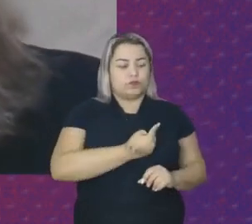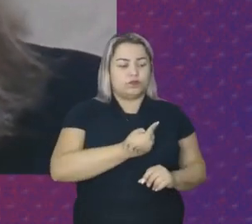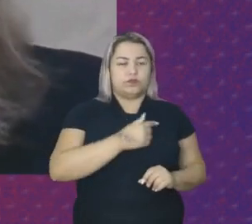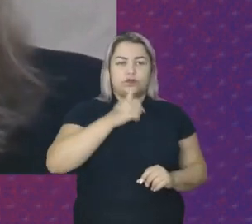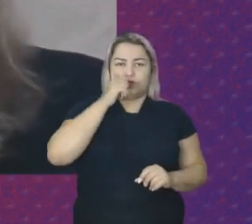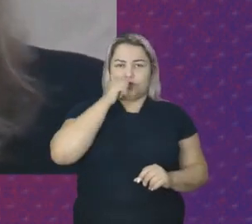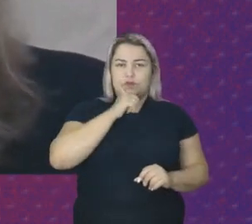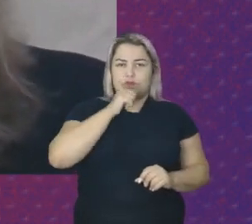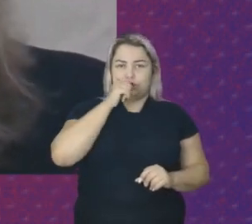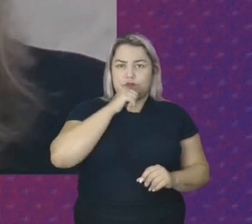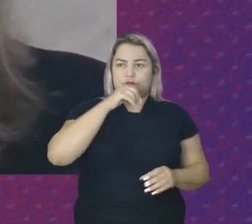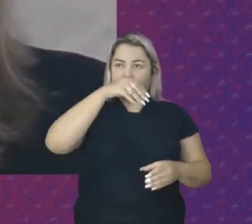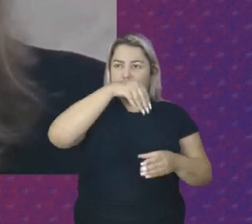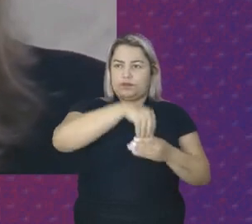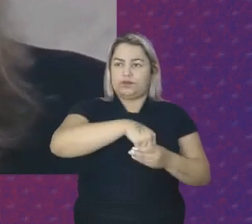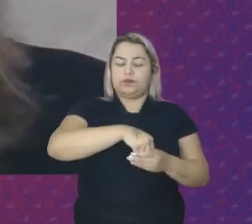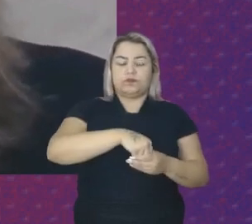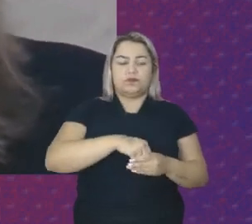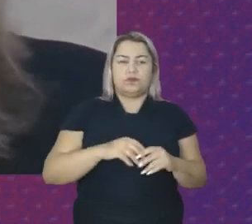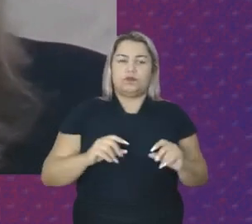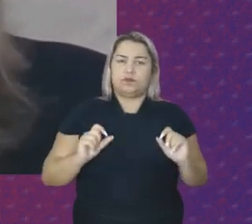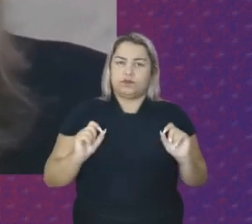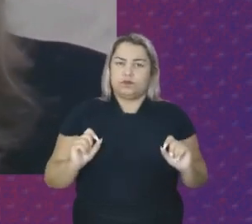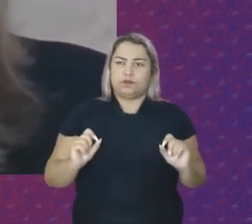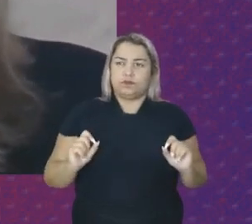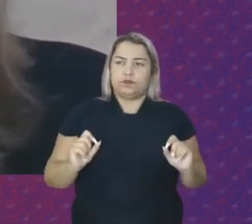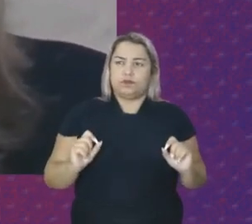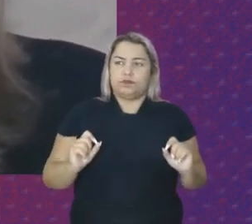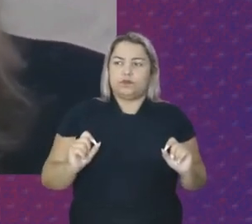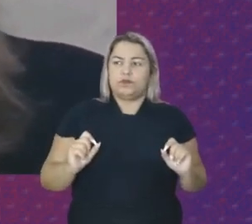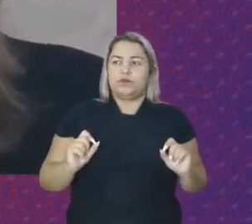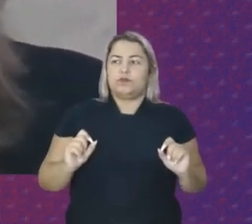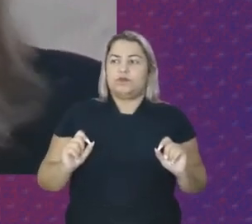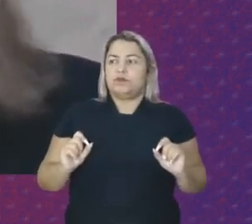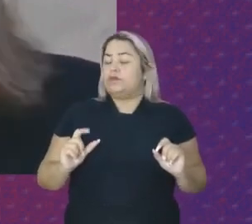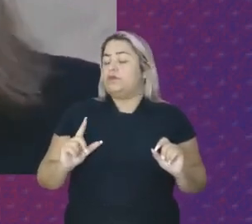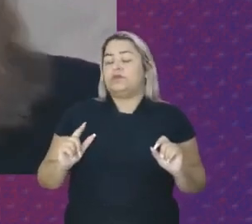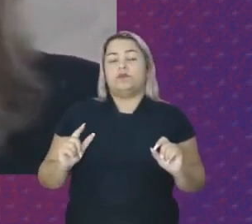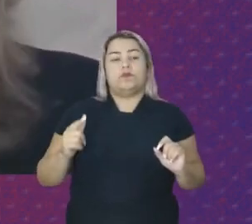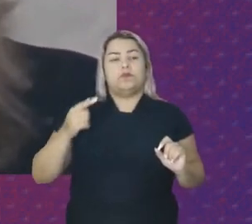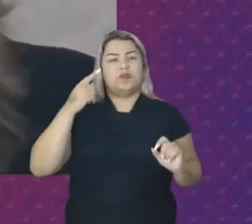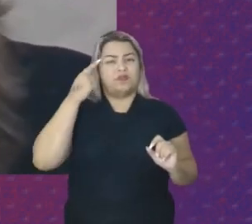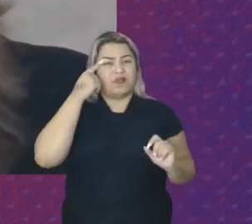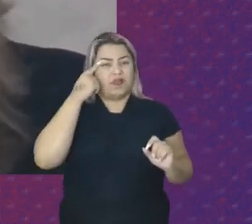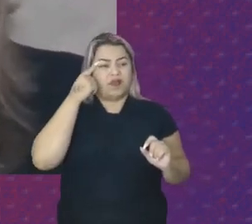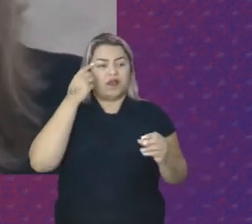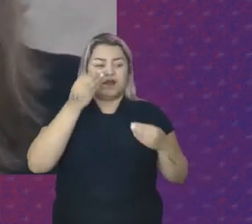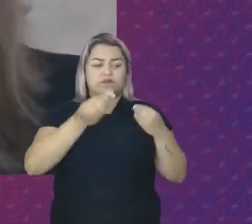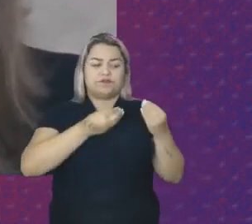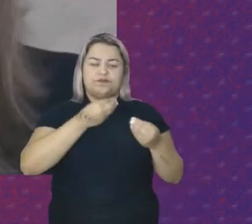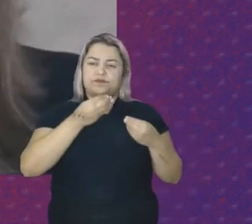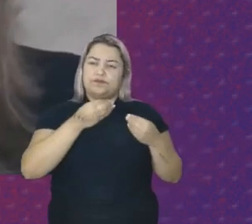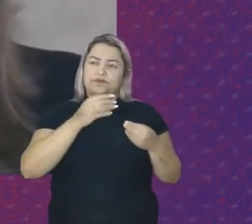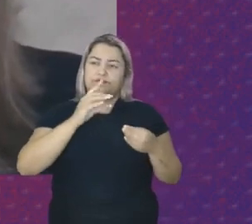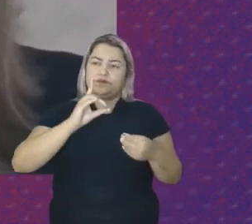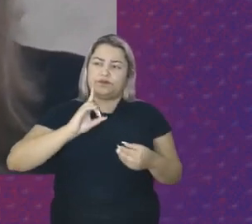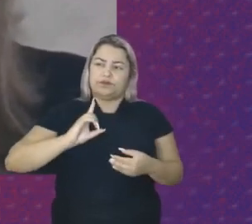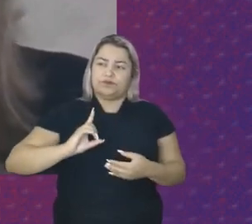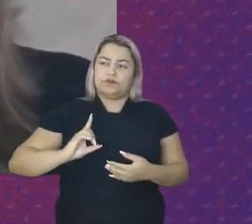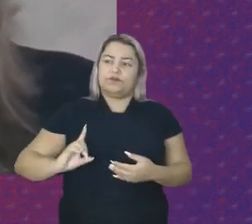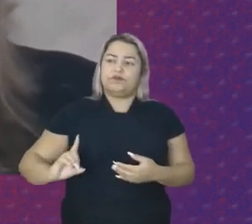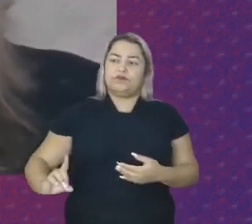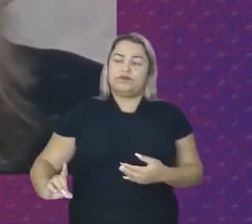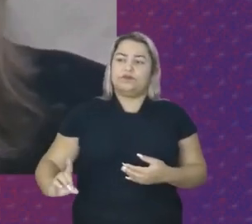mulher desta forma, não pensada como um sujeito de direito, mas somente